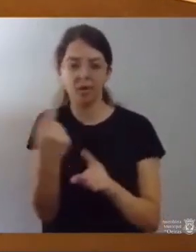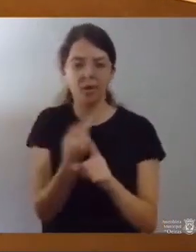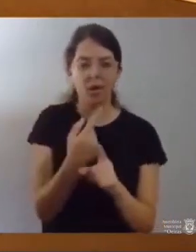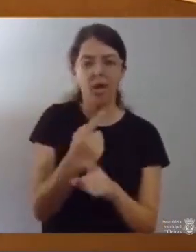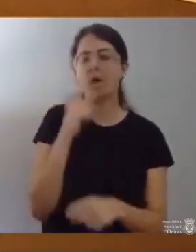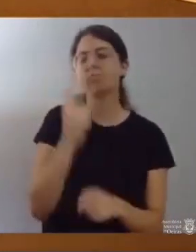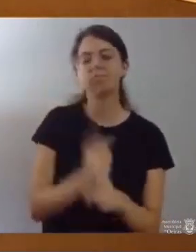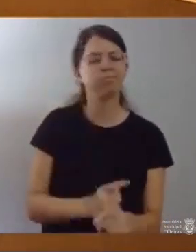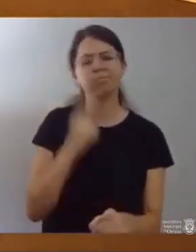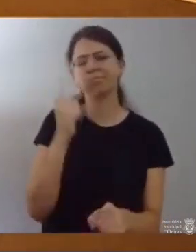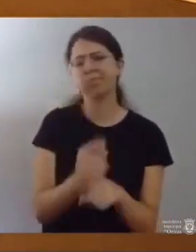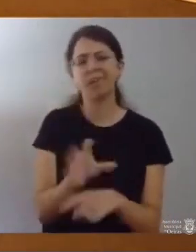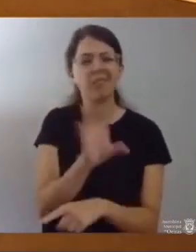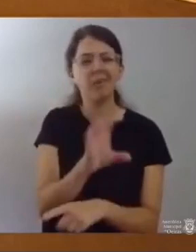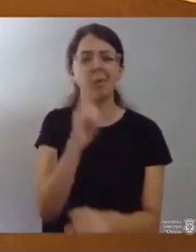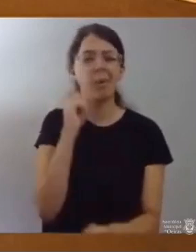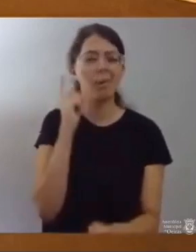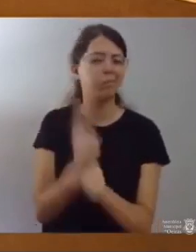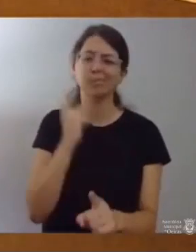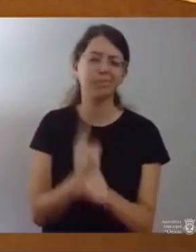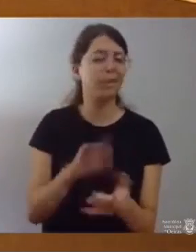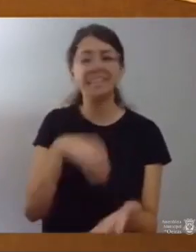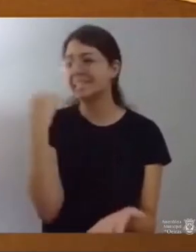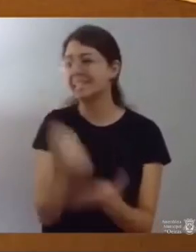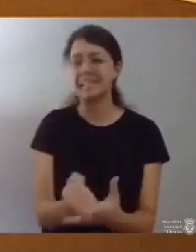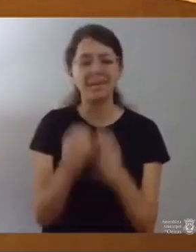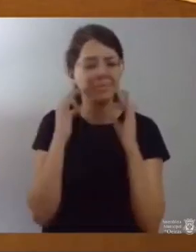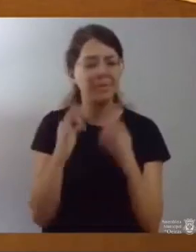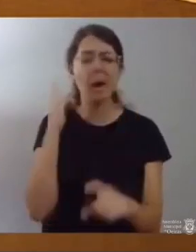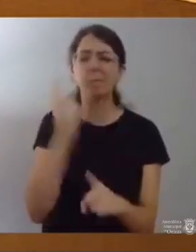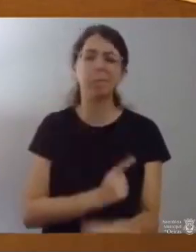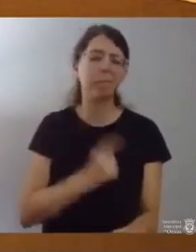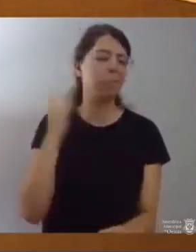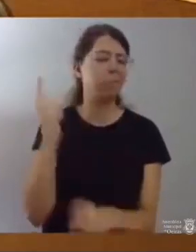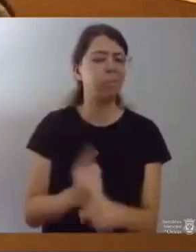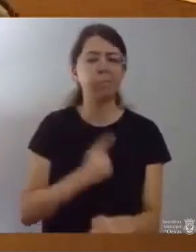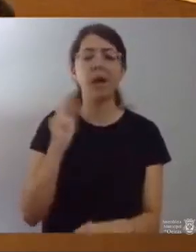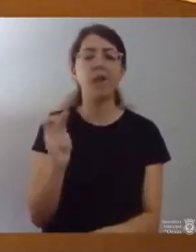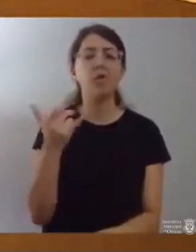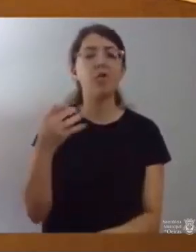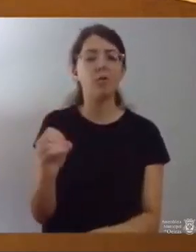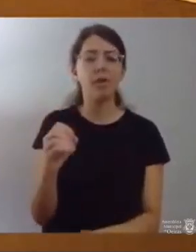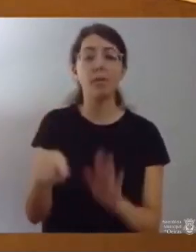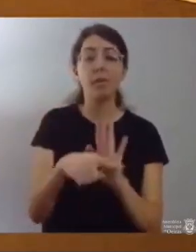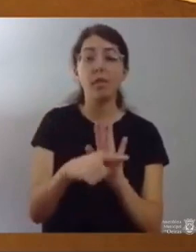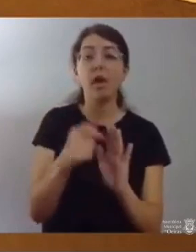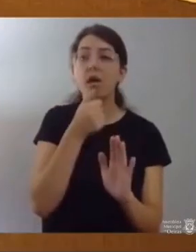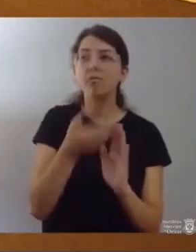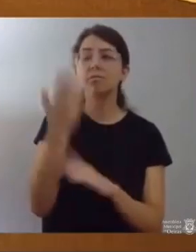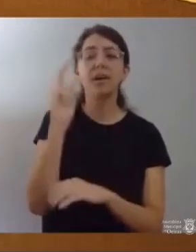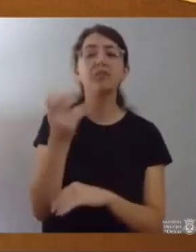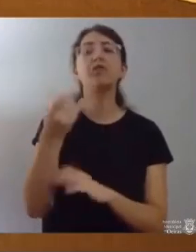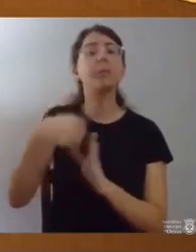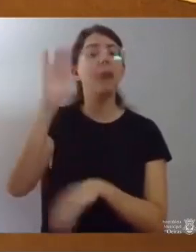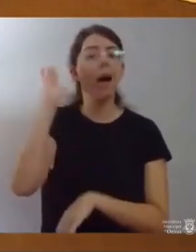É sempre, sempre, sempre a mesma conversa. Há 20 anos, esta medida foi tomada há mais de 20 anos.